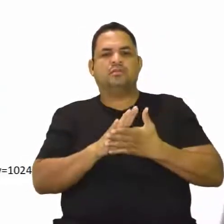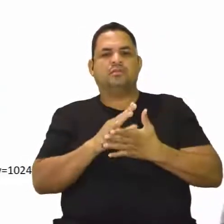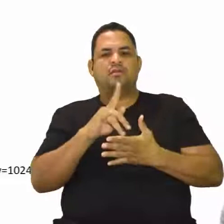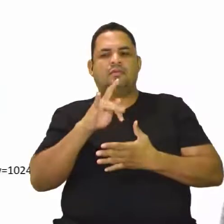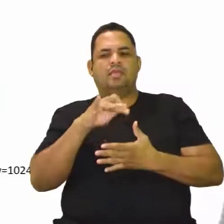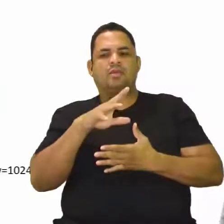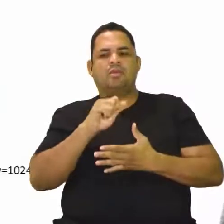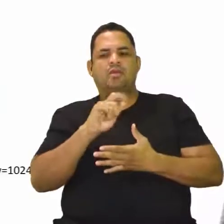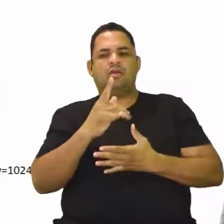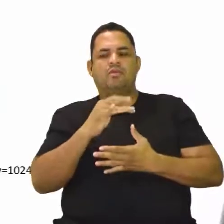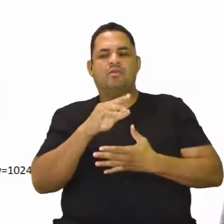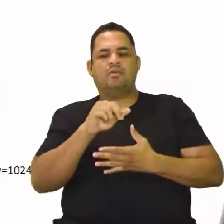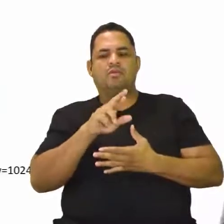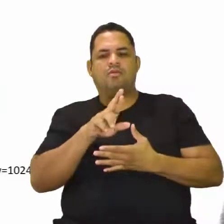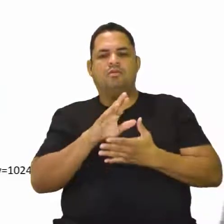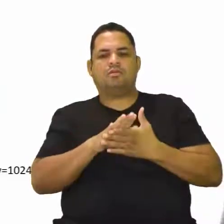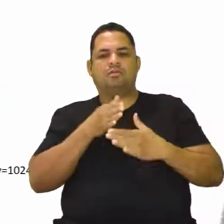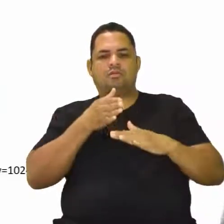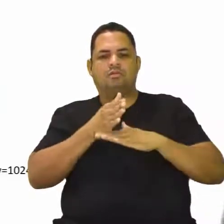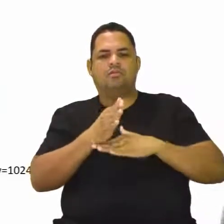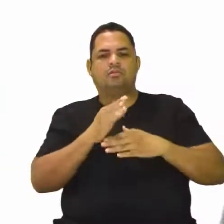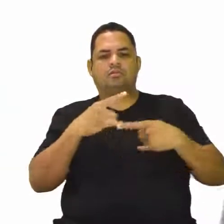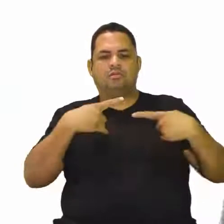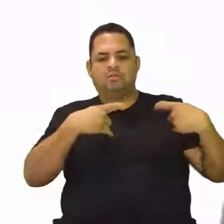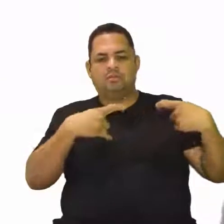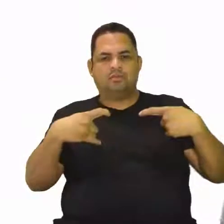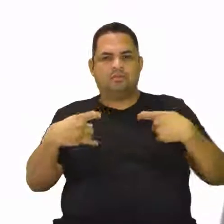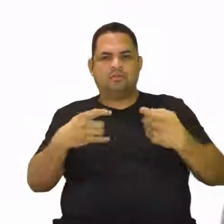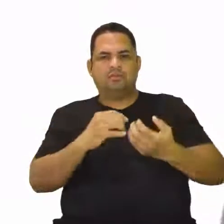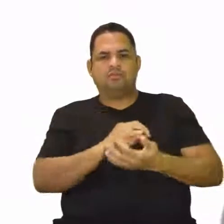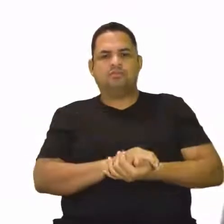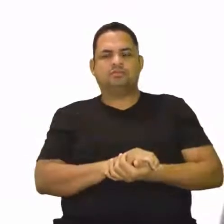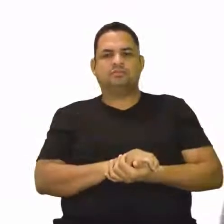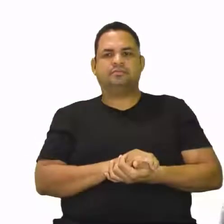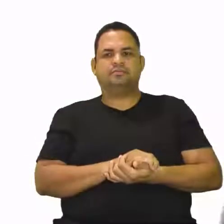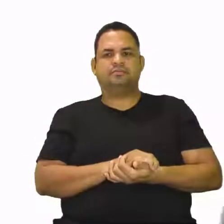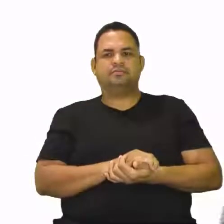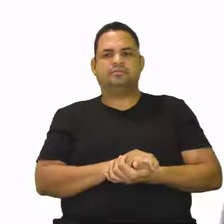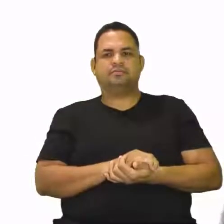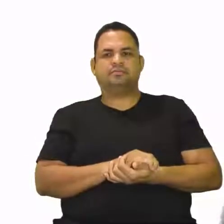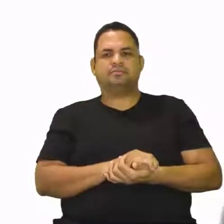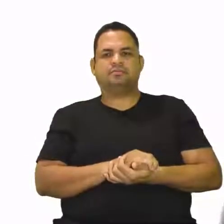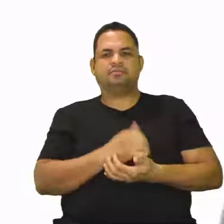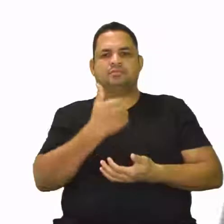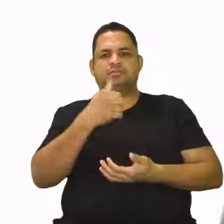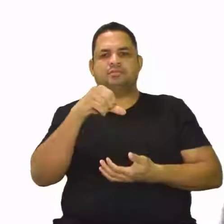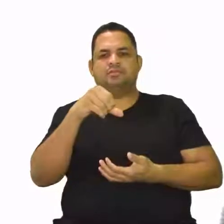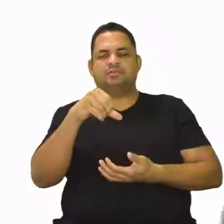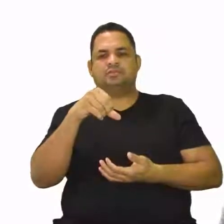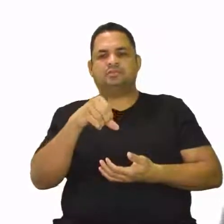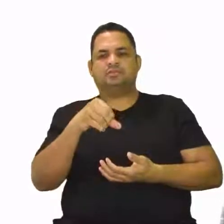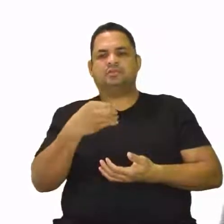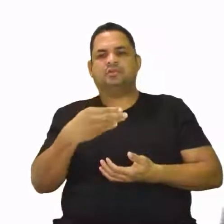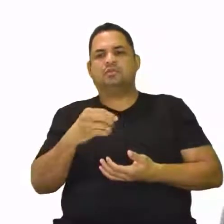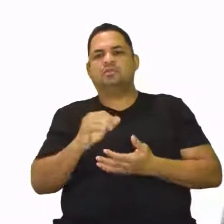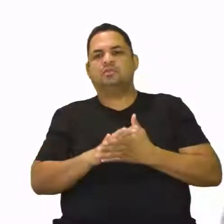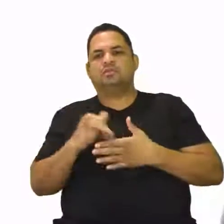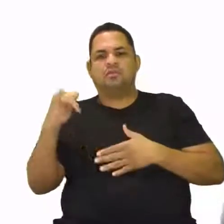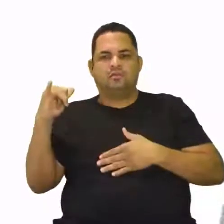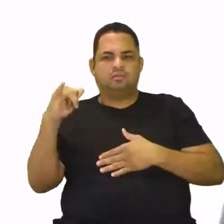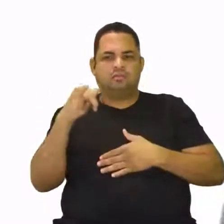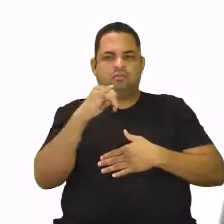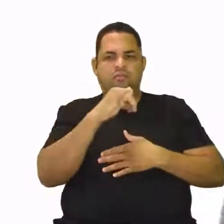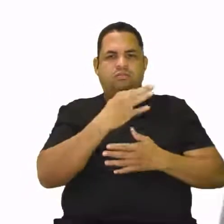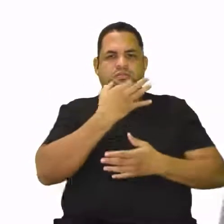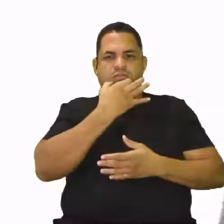pia o rabo né que eles entram nesse conflito pa em 42 os aviões